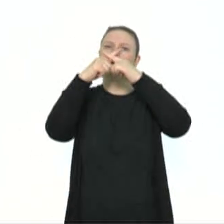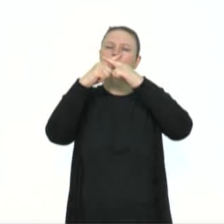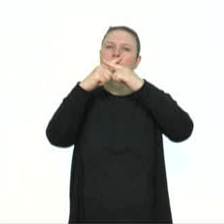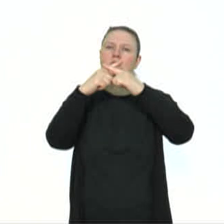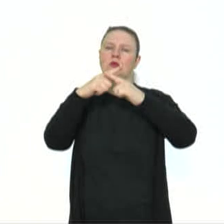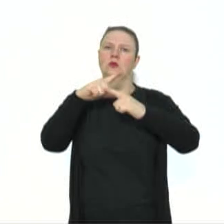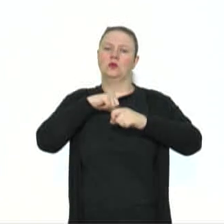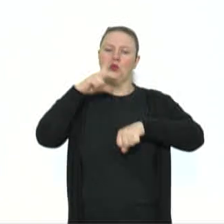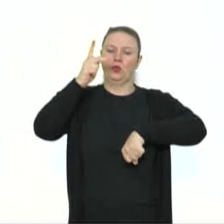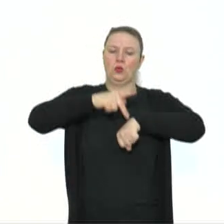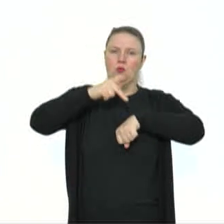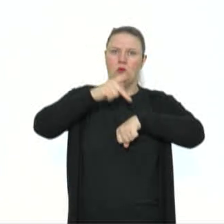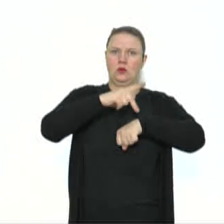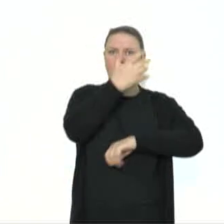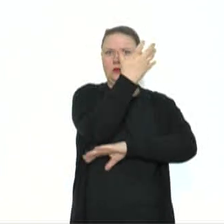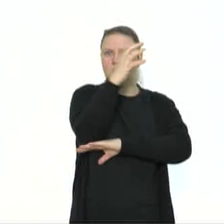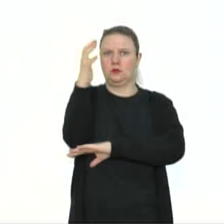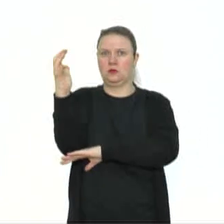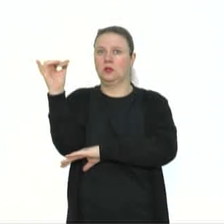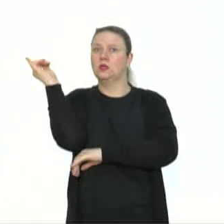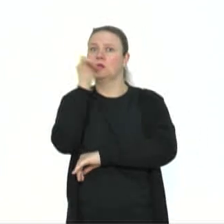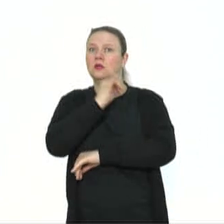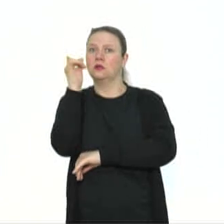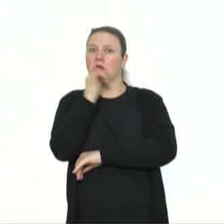rocha natural e foi realizada na Itália em